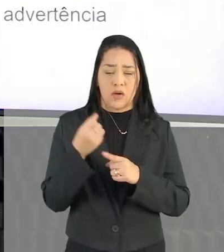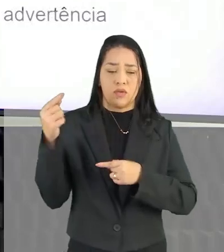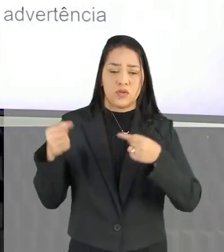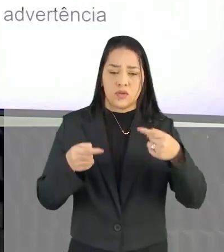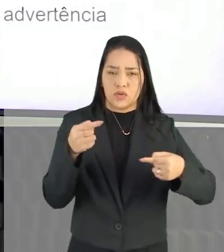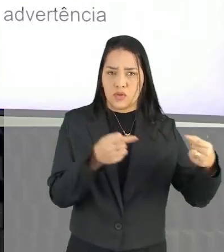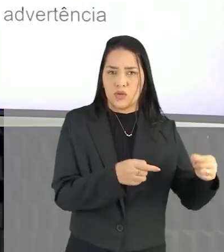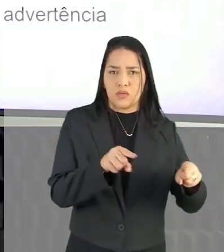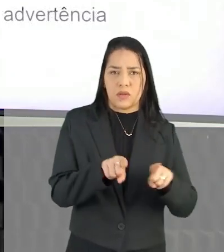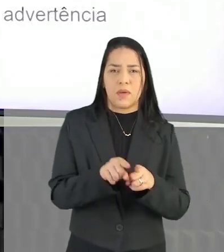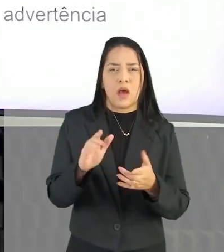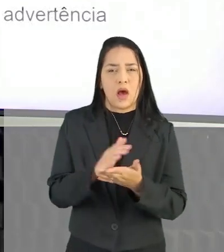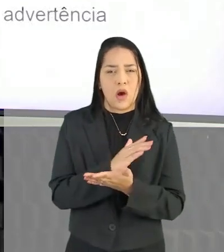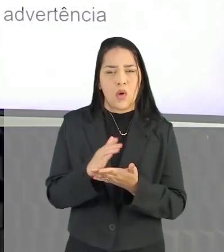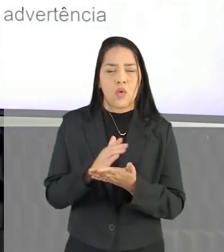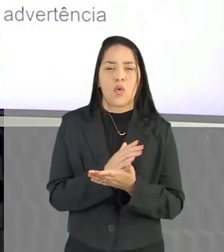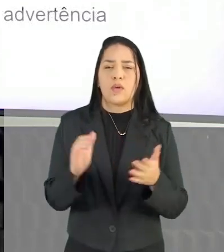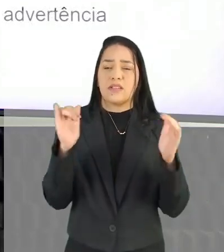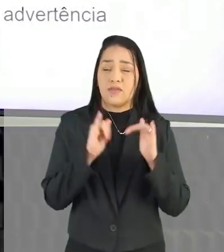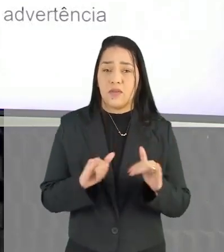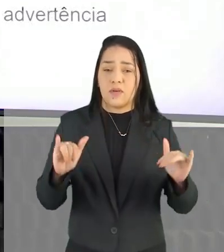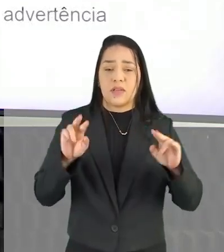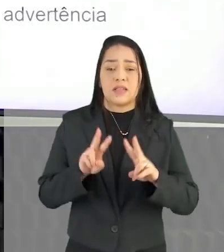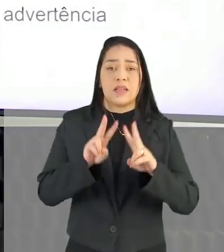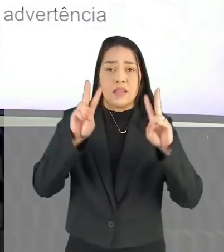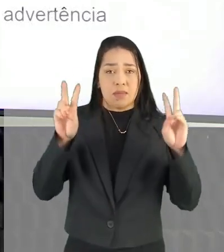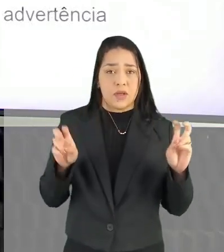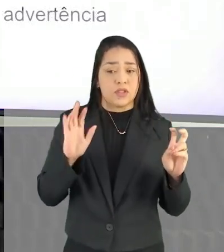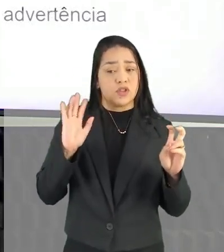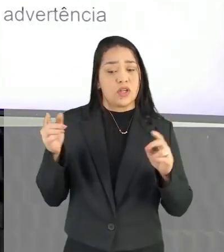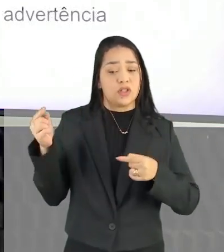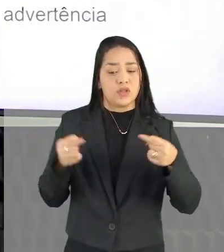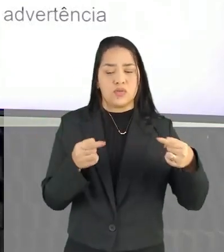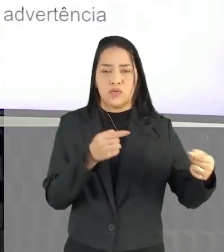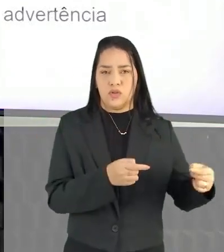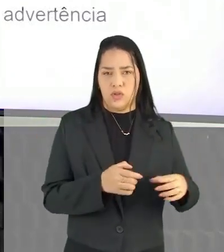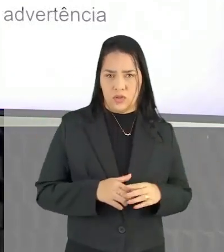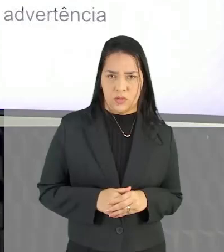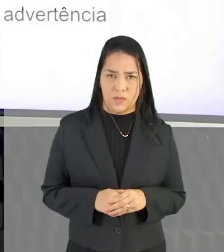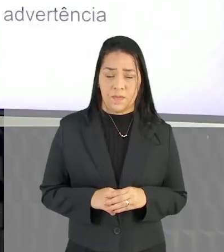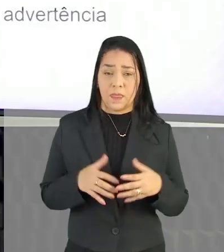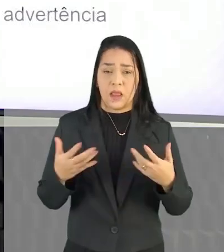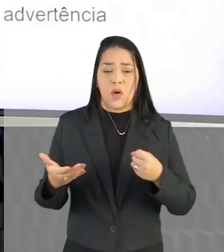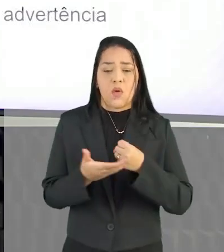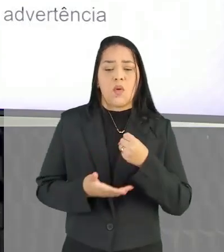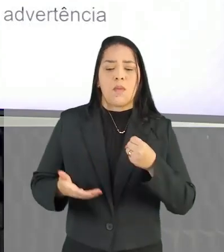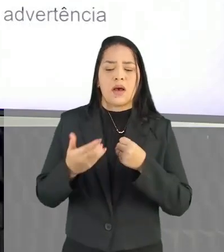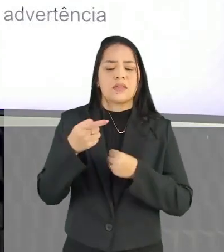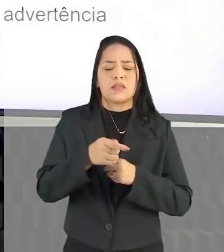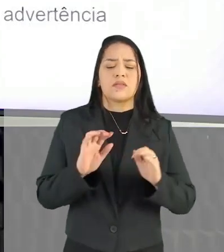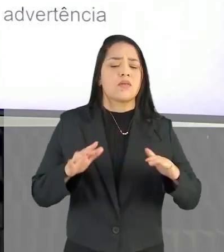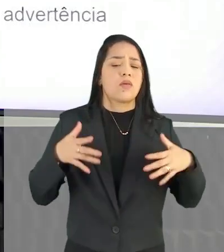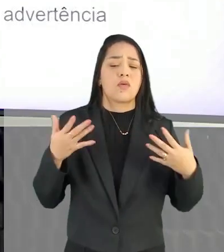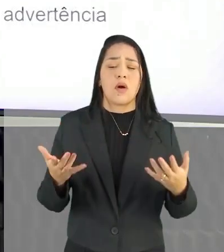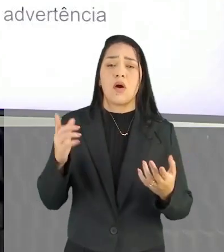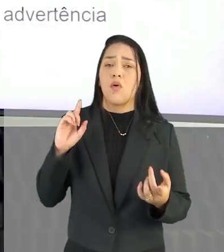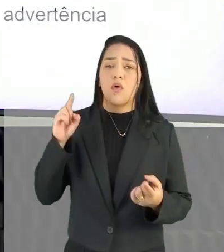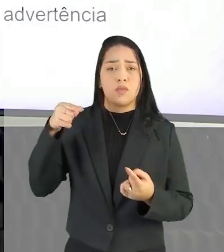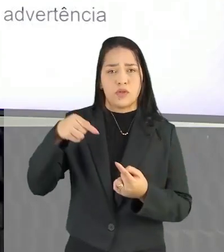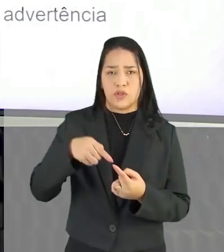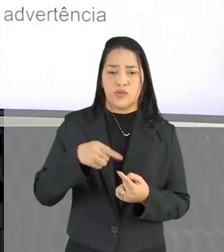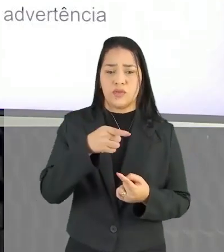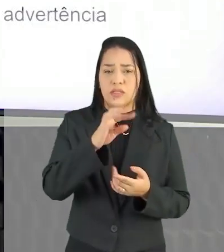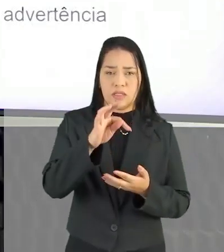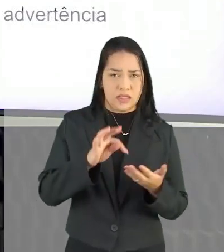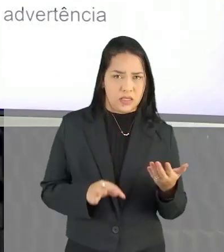discutindo e ele elenca algumas informações referentes a essa temática que ele vem discutindo, né? Então, com base nisso, qual é o objetivo